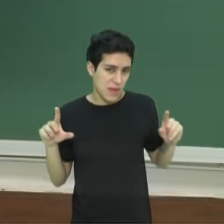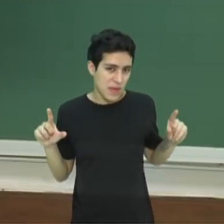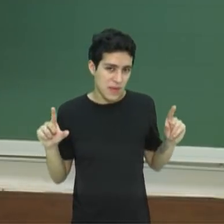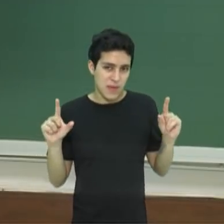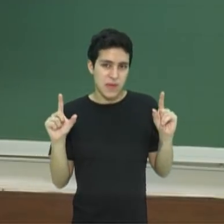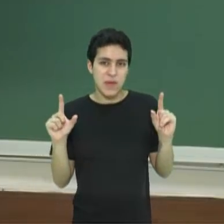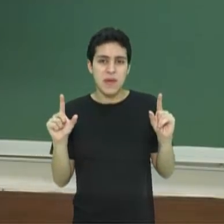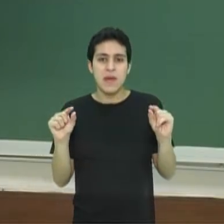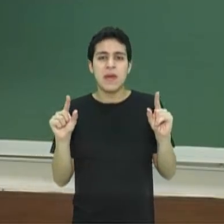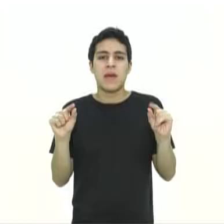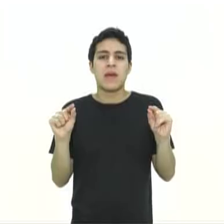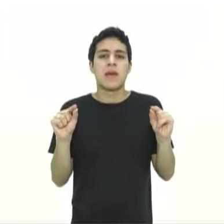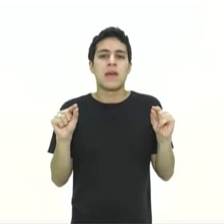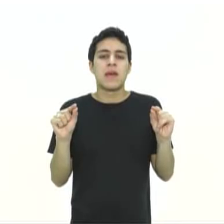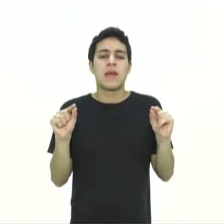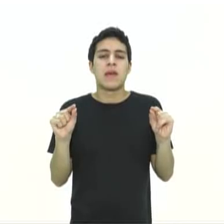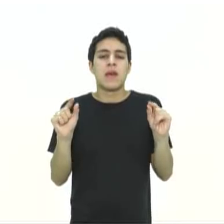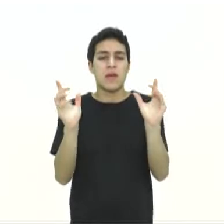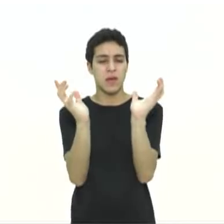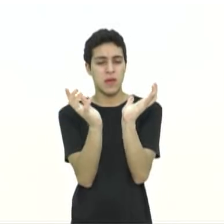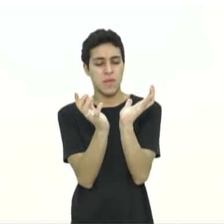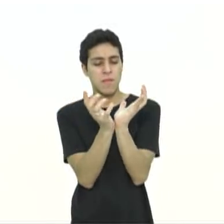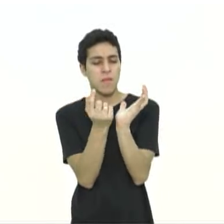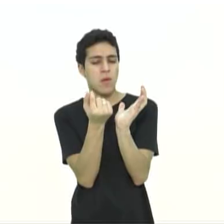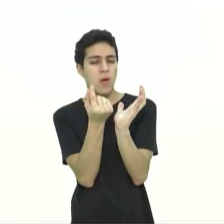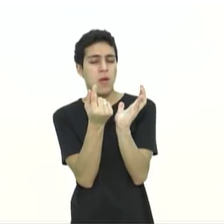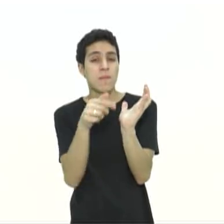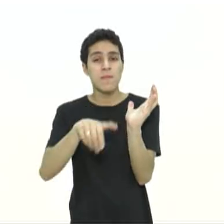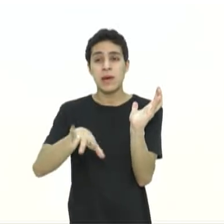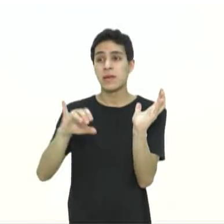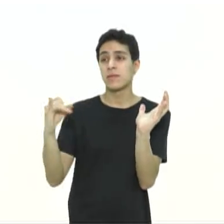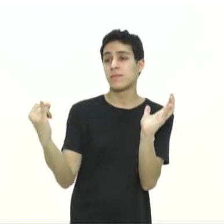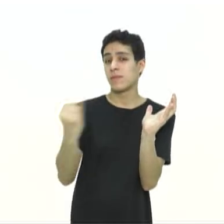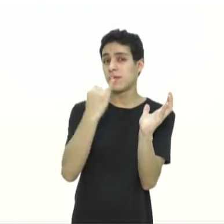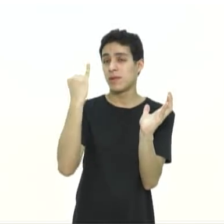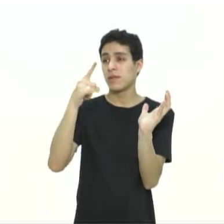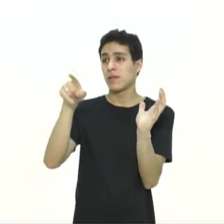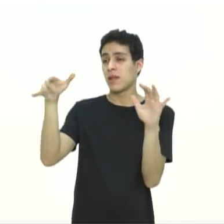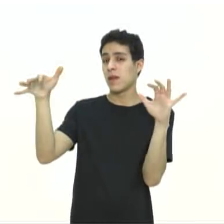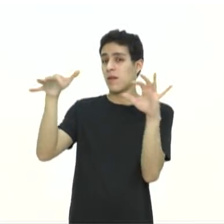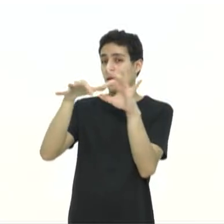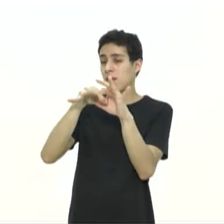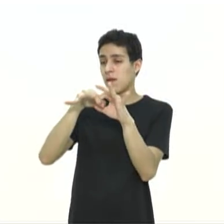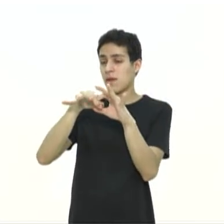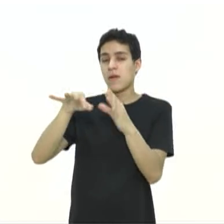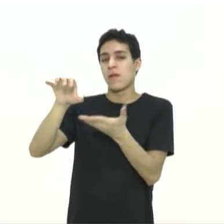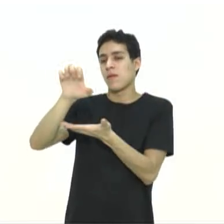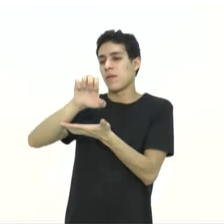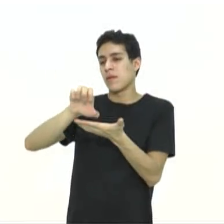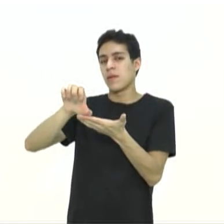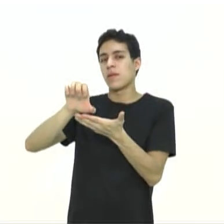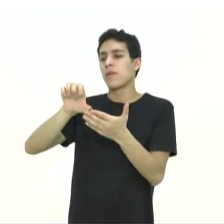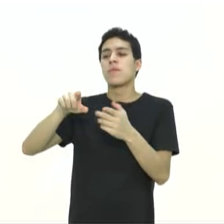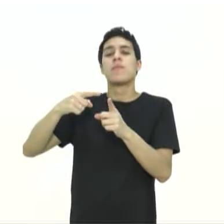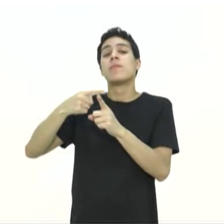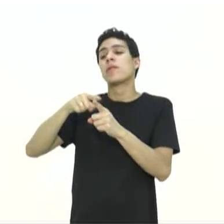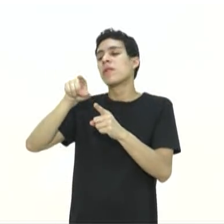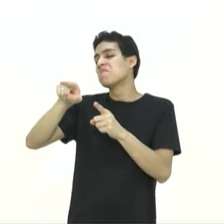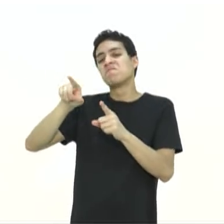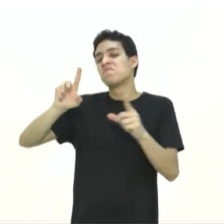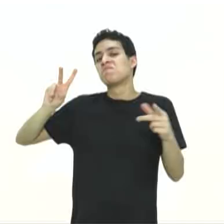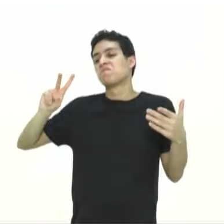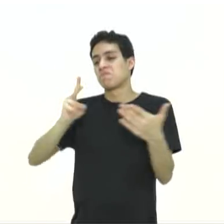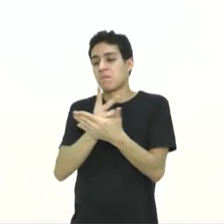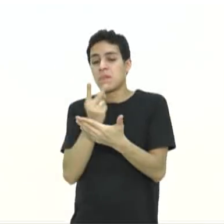um bloco econômico mais importante do mundo, que é a União Europeia, né? Surgida da necessidade de desenvolver a